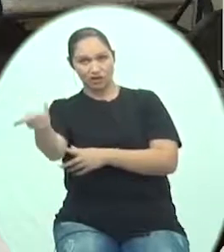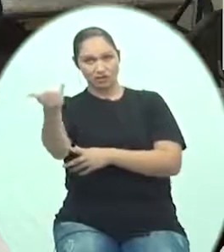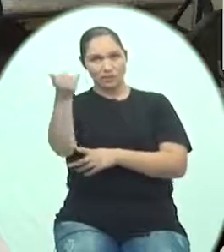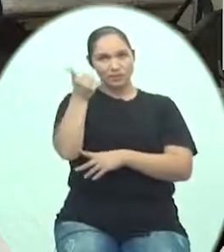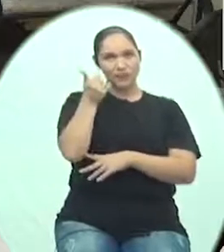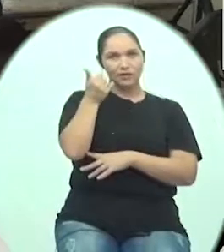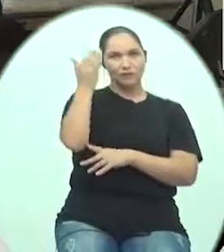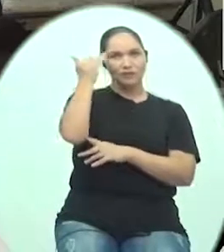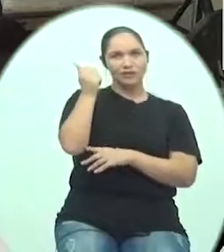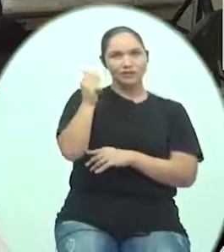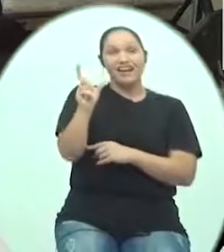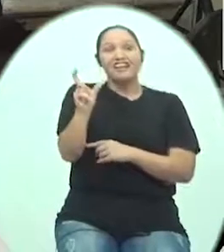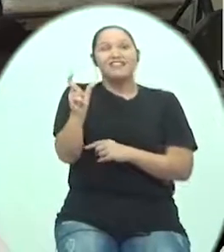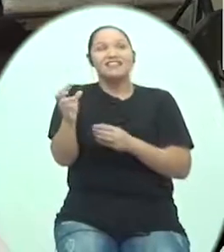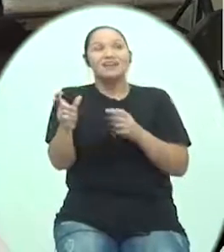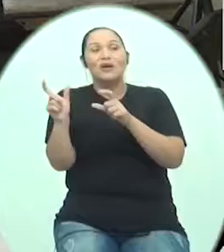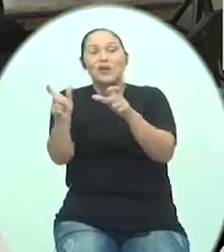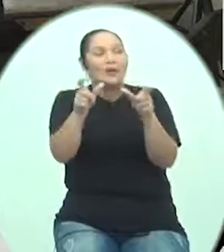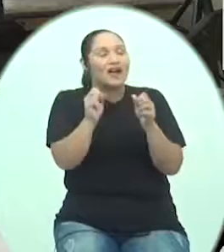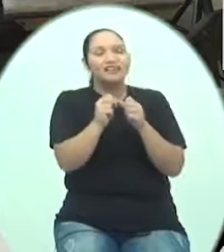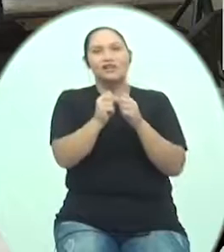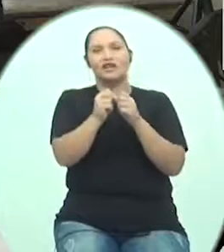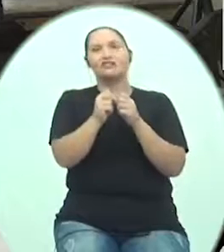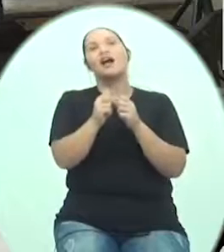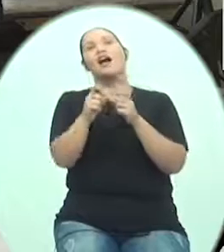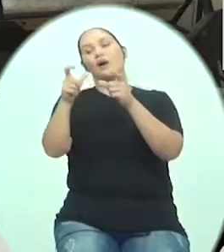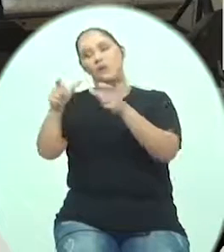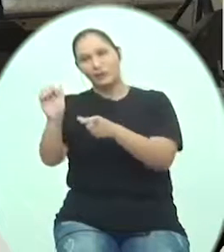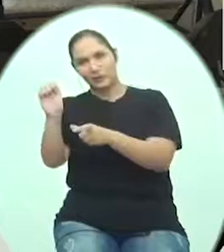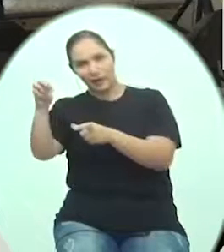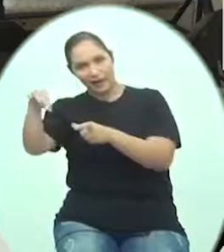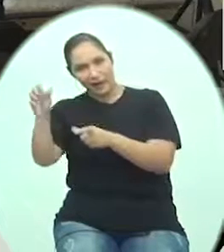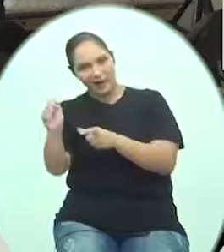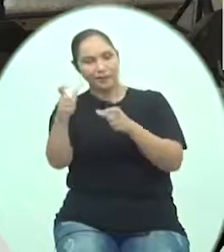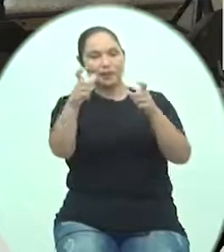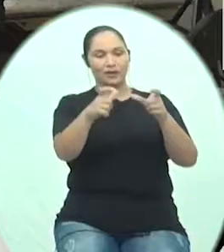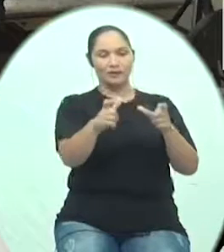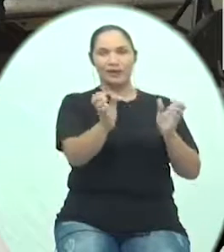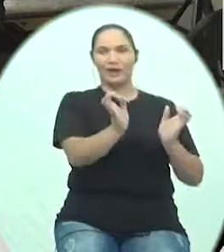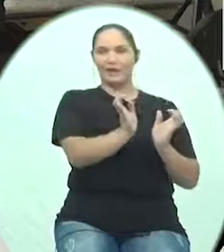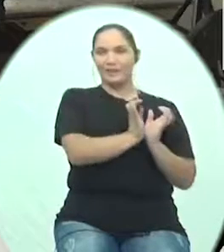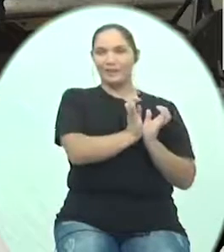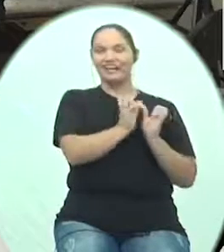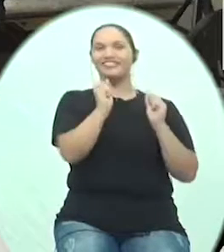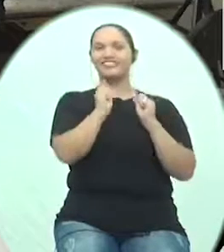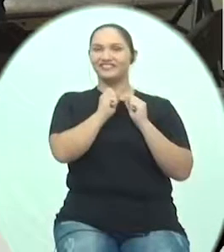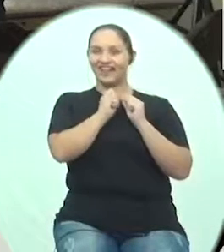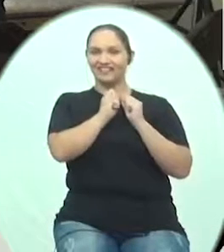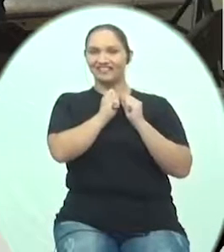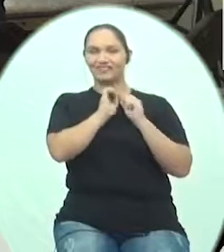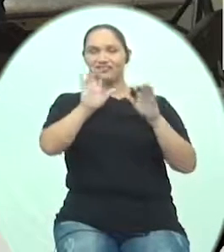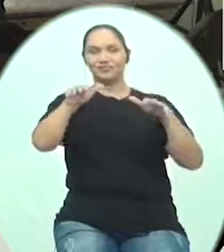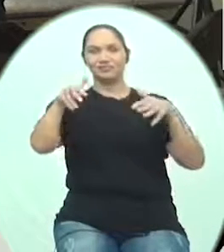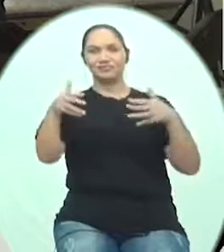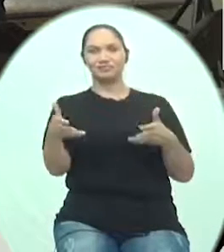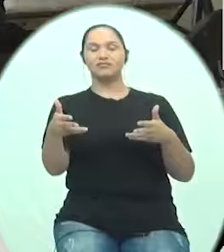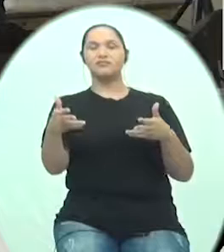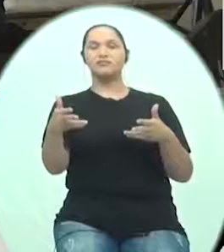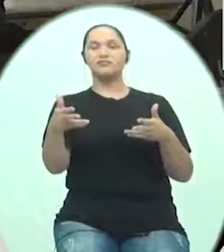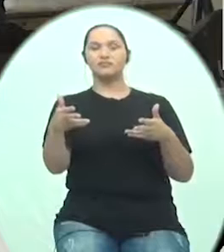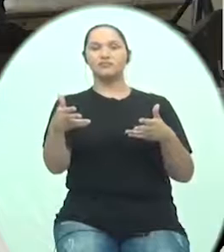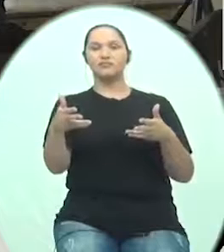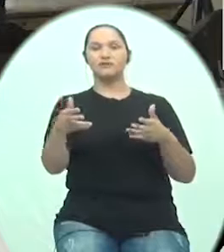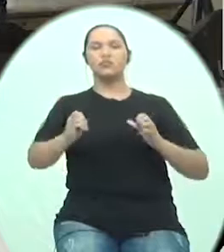zapaz elas vão estar confeccionando e encaminhando para o Estado o estado vai fornecer as carteirinhas então todas essas leis e os